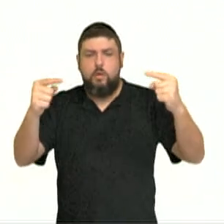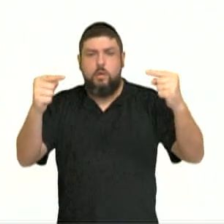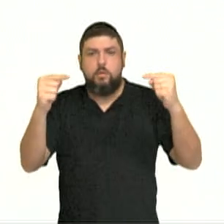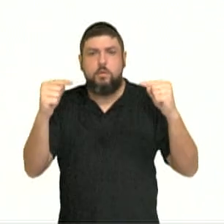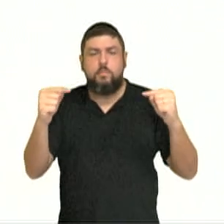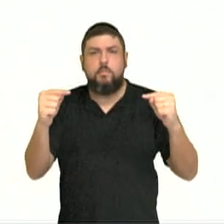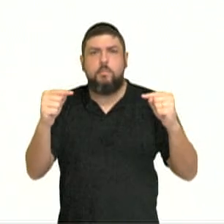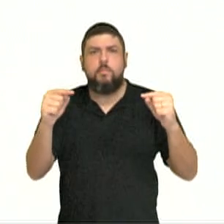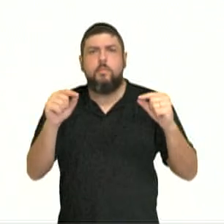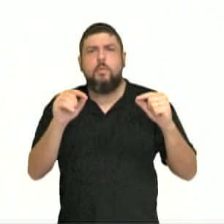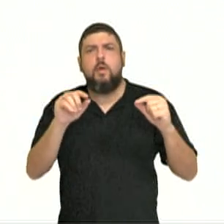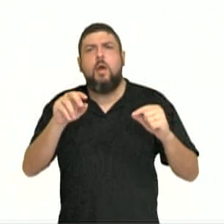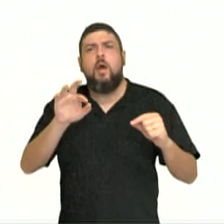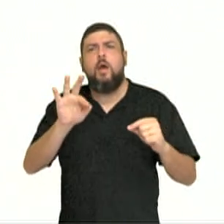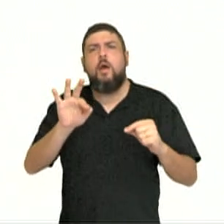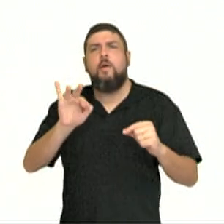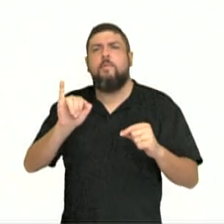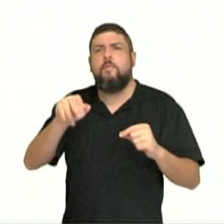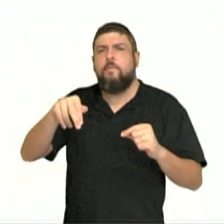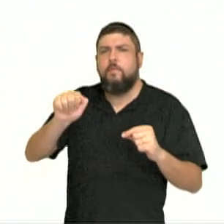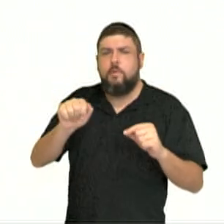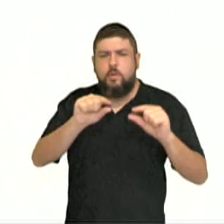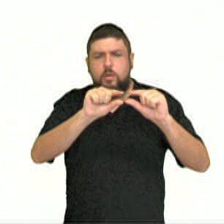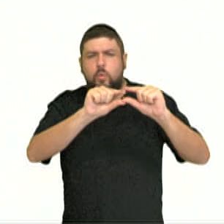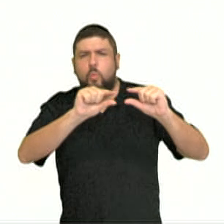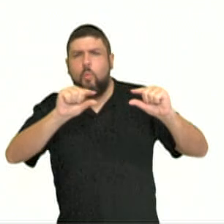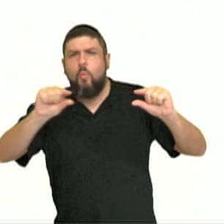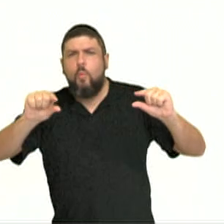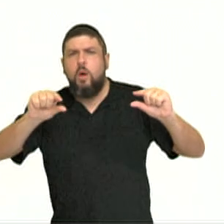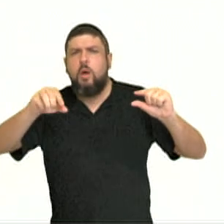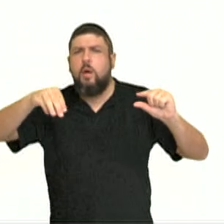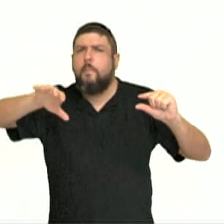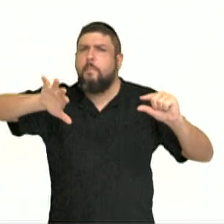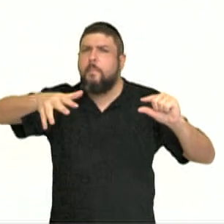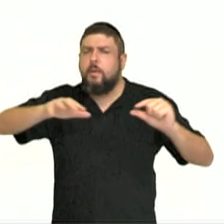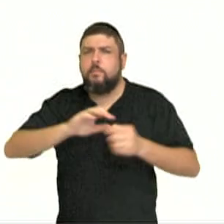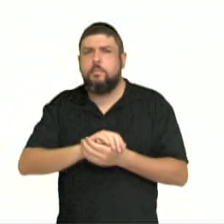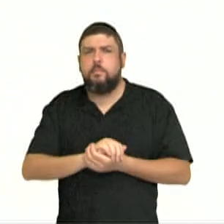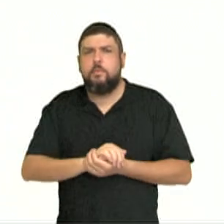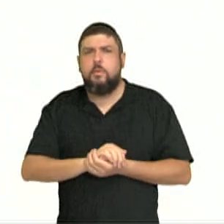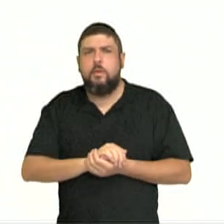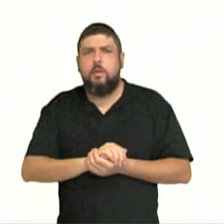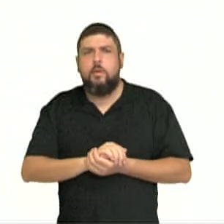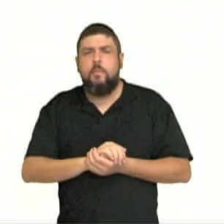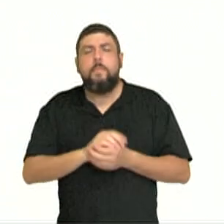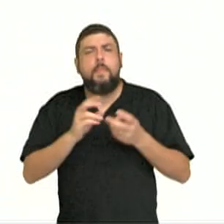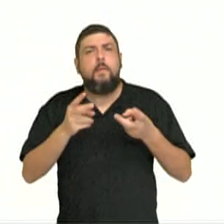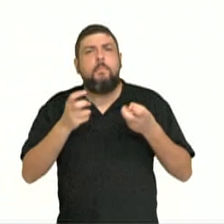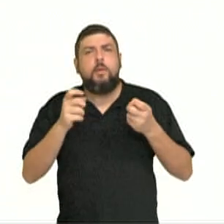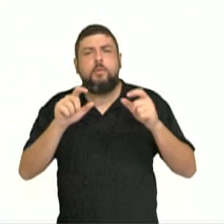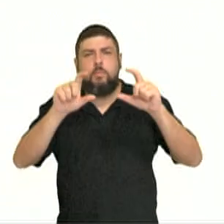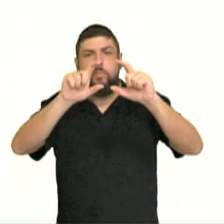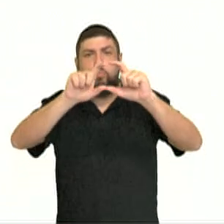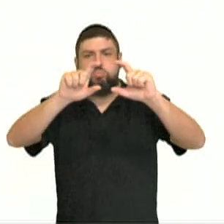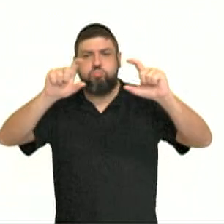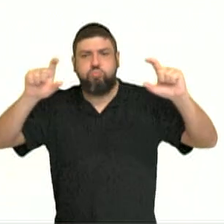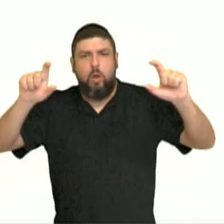a linha fina. Com isso, eu percebo, né, um destaque em relação ao